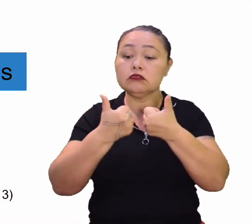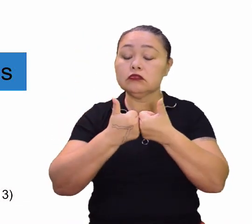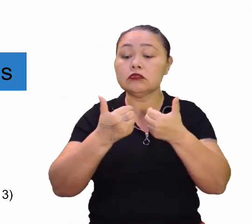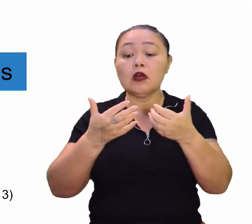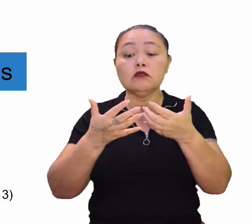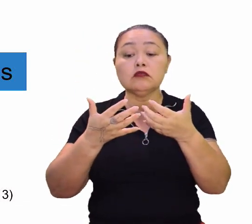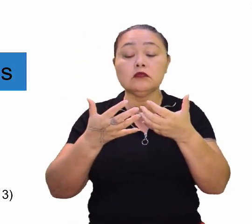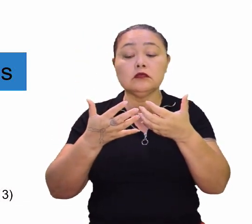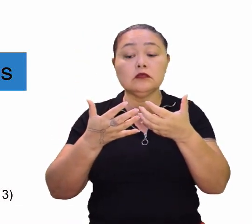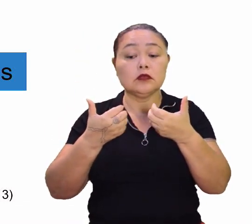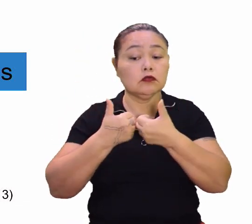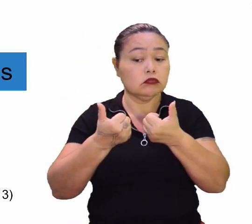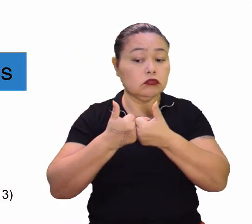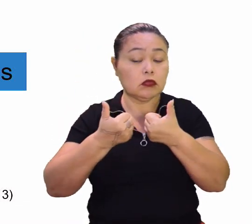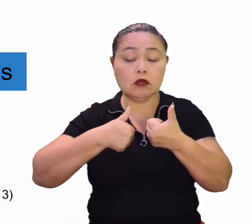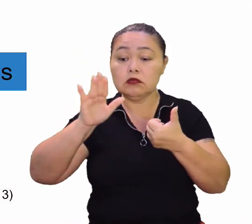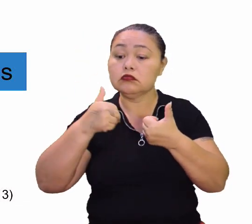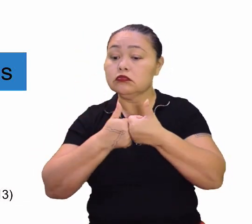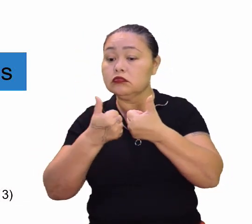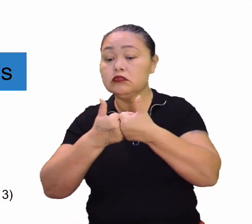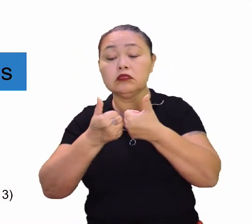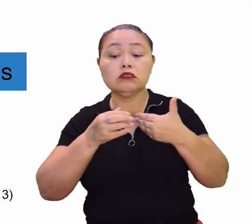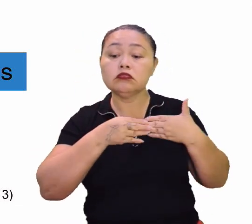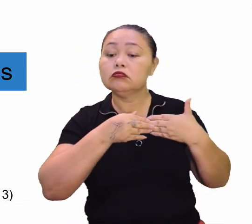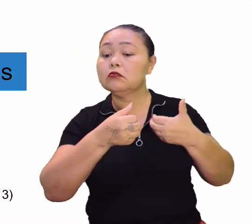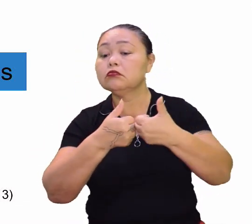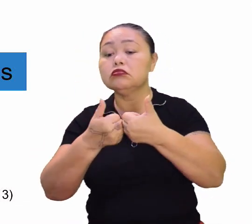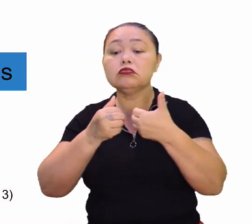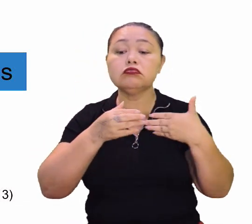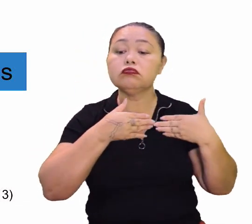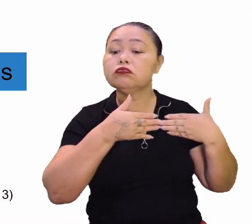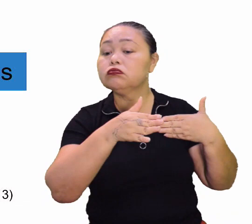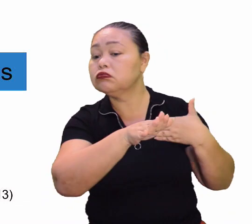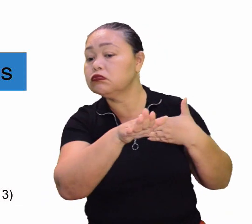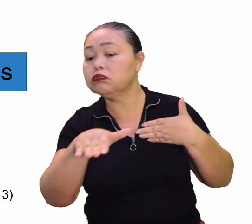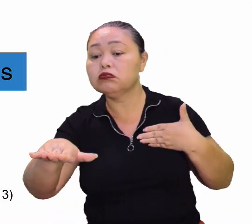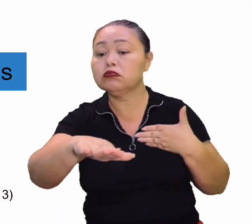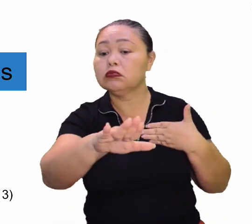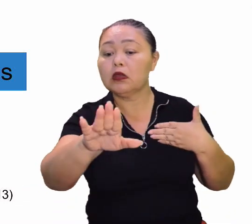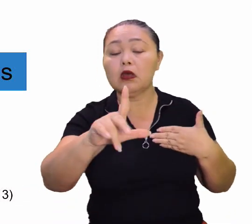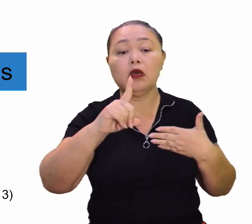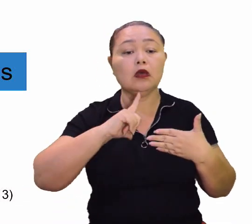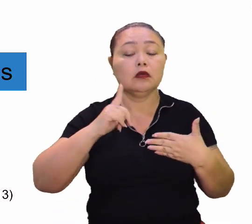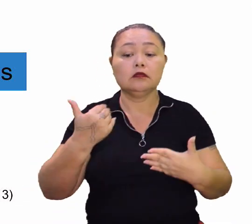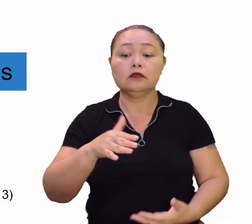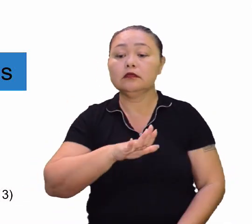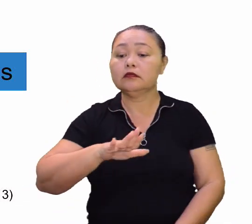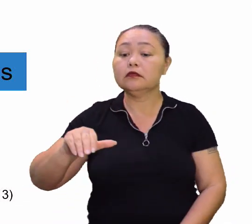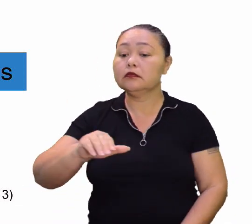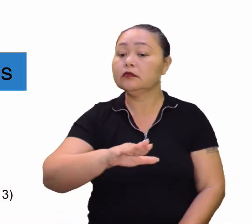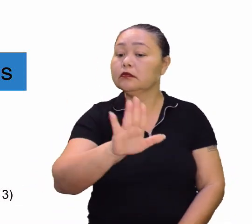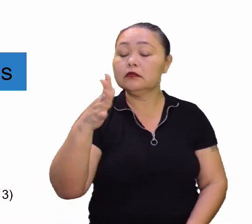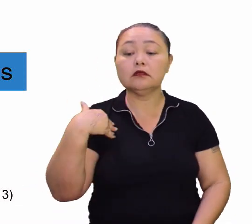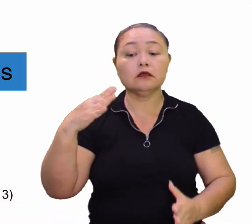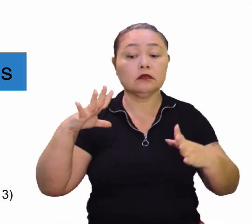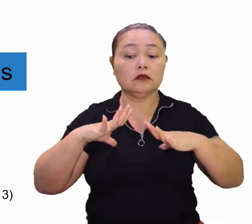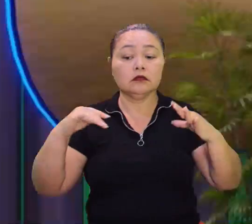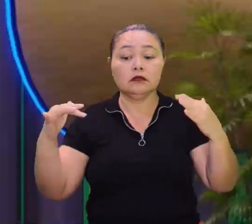de gente, aí vão colocar mais ônibus para trafegar na cidade. Vamos aqui, diretor, por favor.